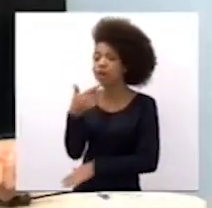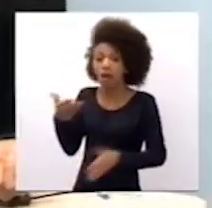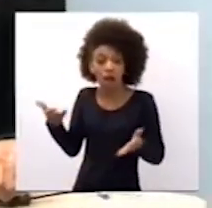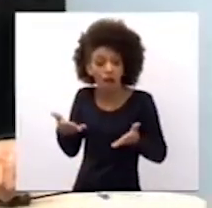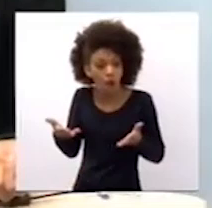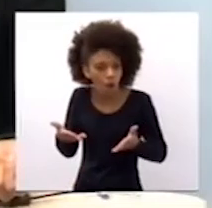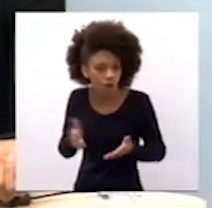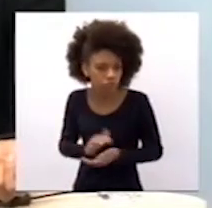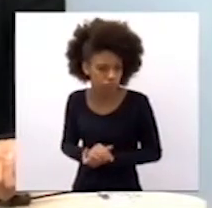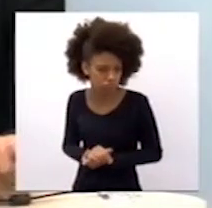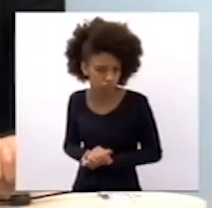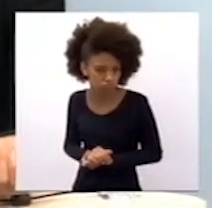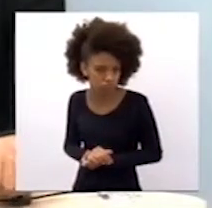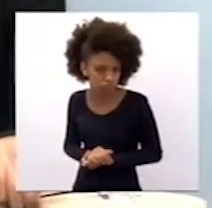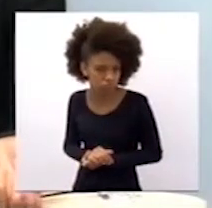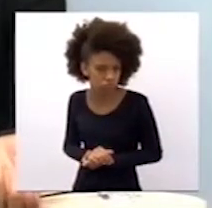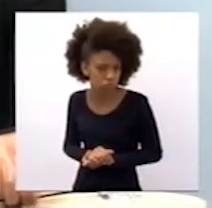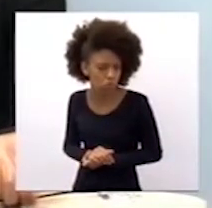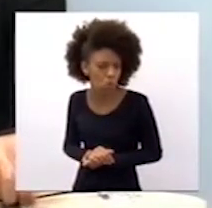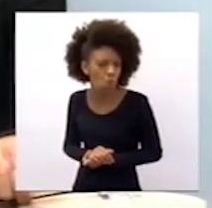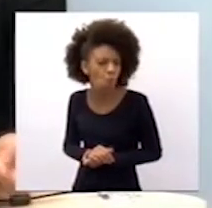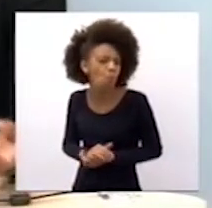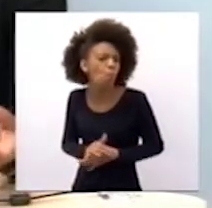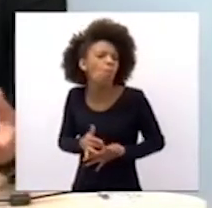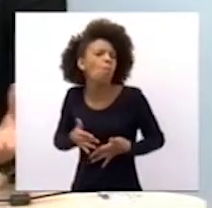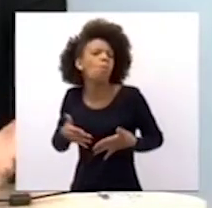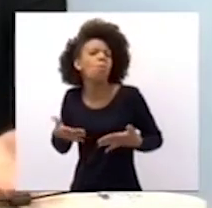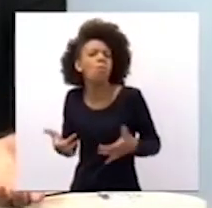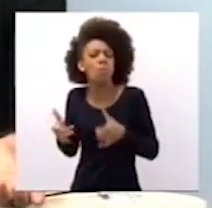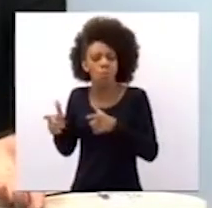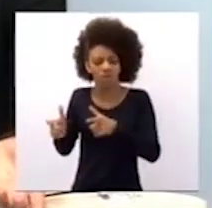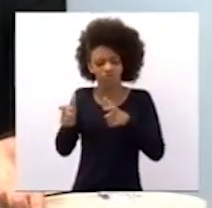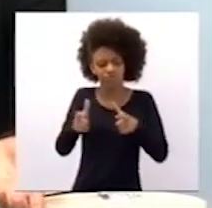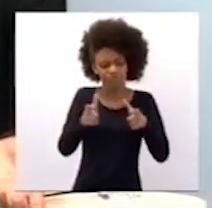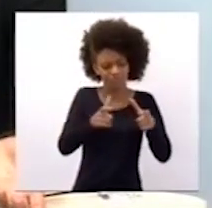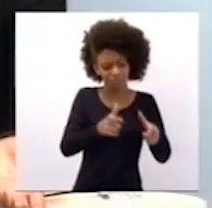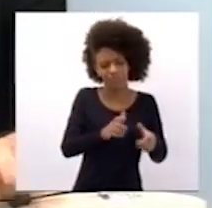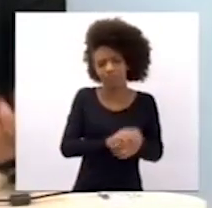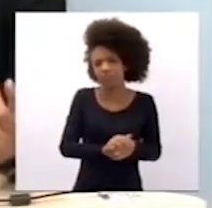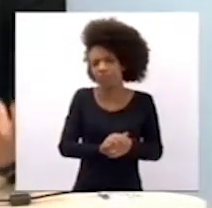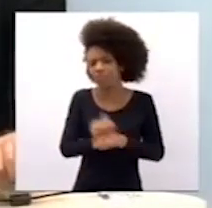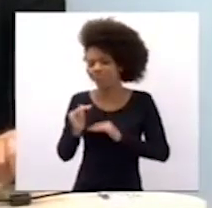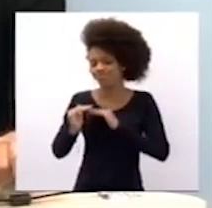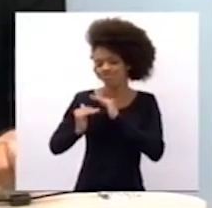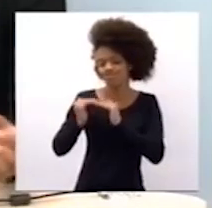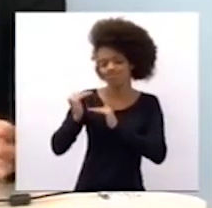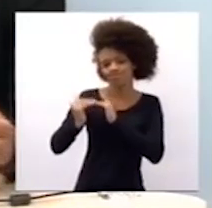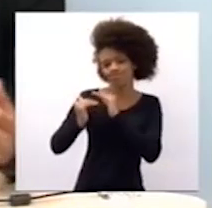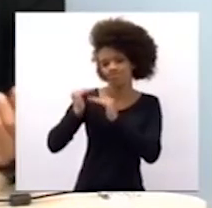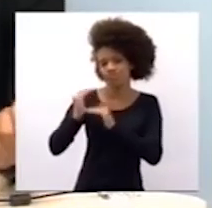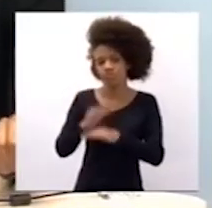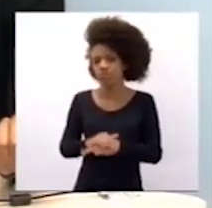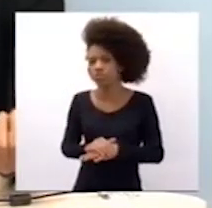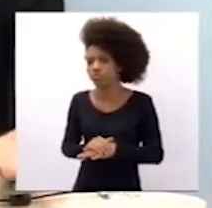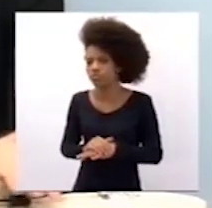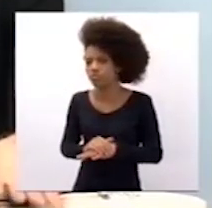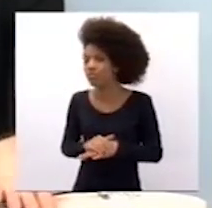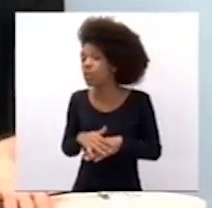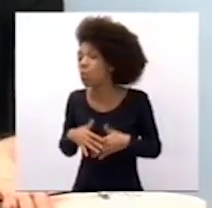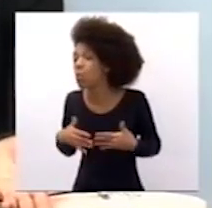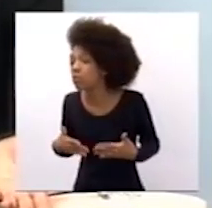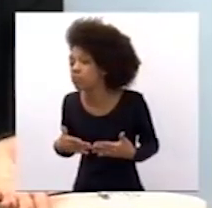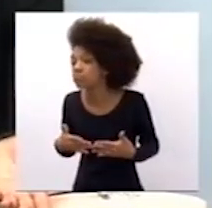agora. Quais são os espaços de aprendizagem que a gente consegue desenvolver? Né? Nós estávamos